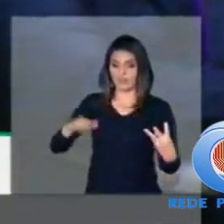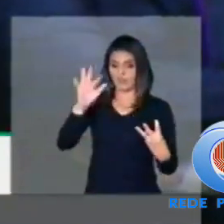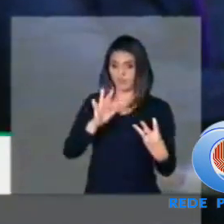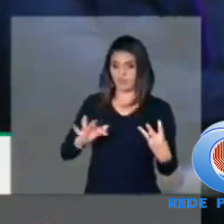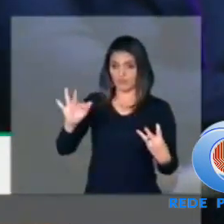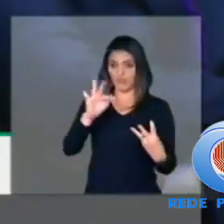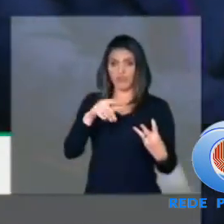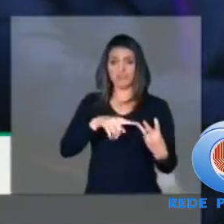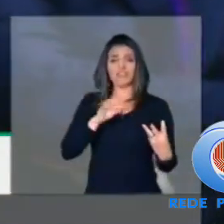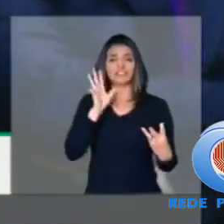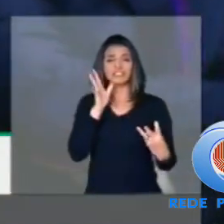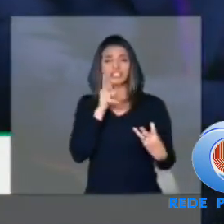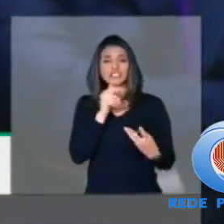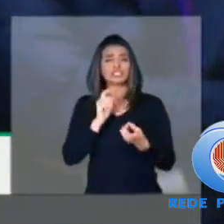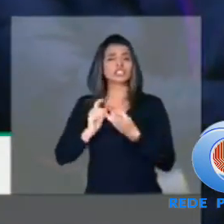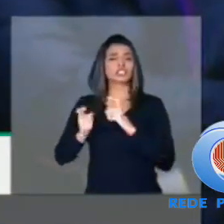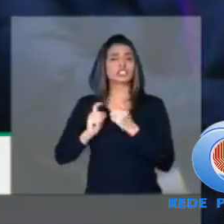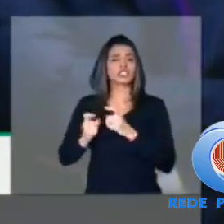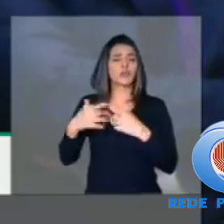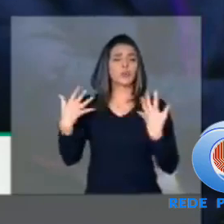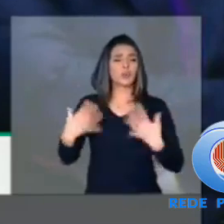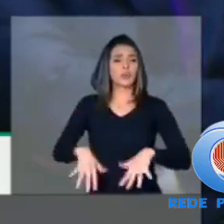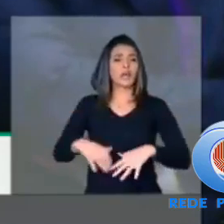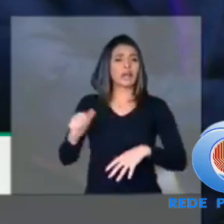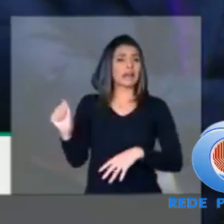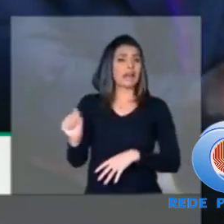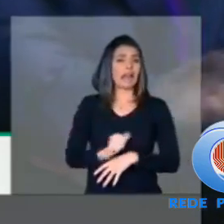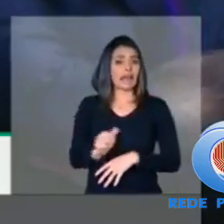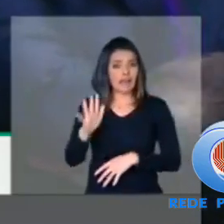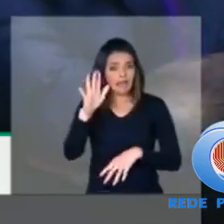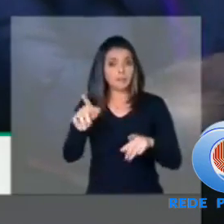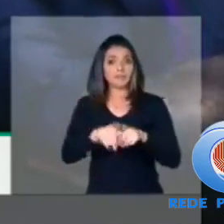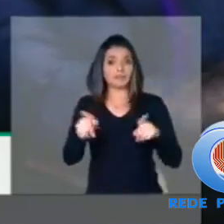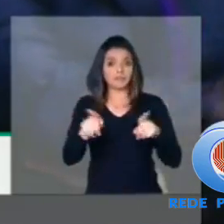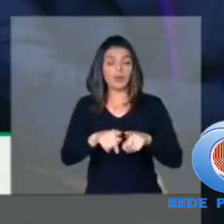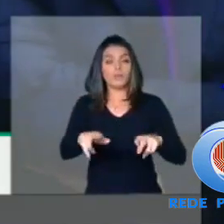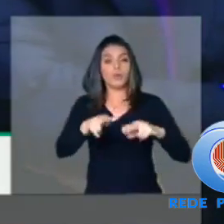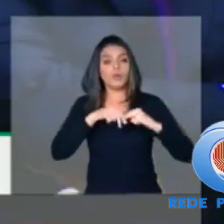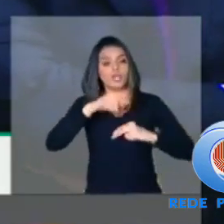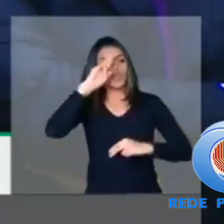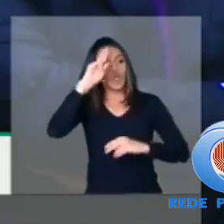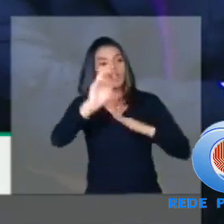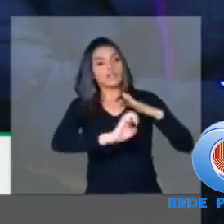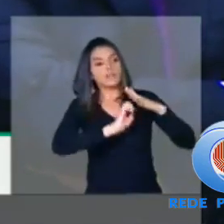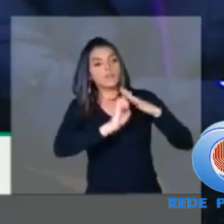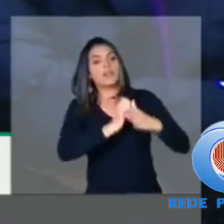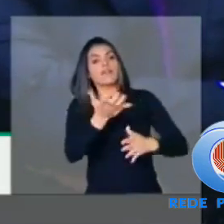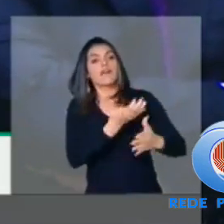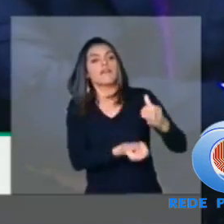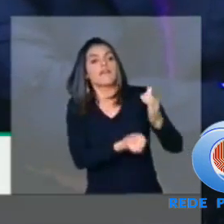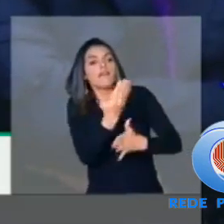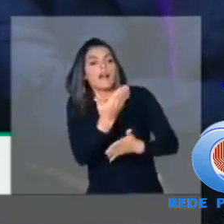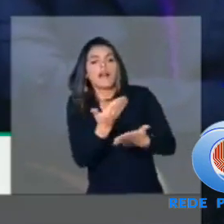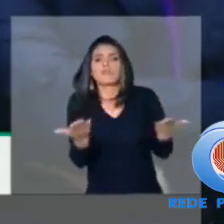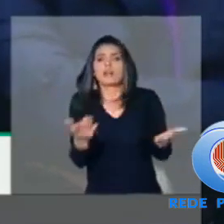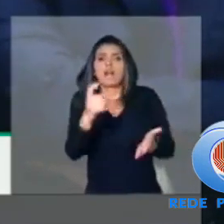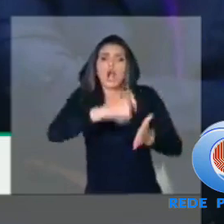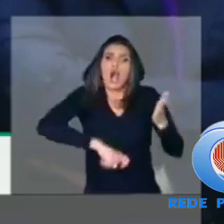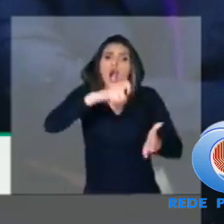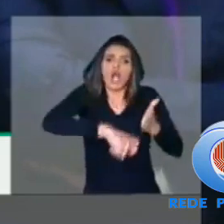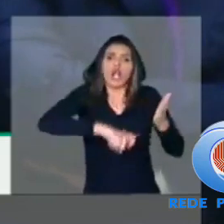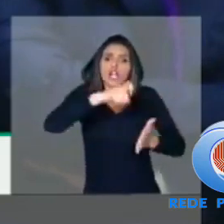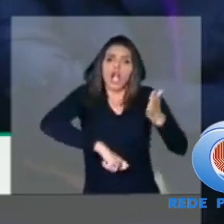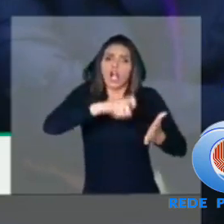mora administrativa muito grande, muito elevada em função dos empreendedores que querem empreender em nosso país,